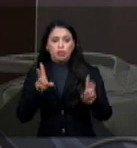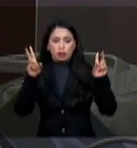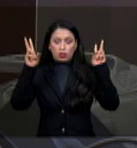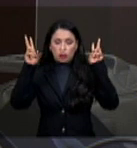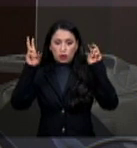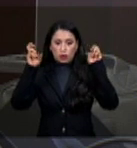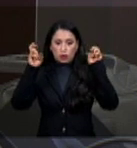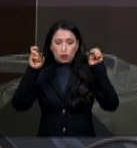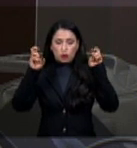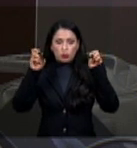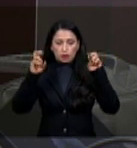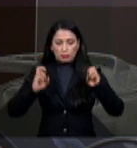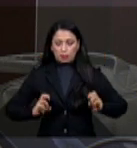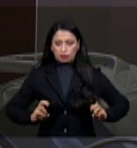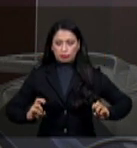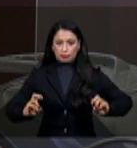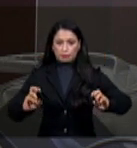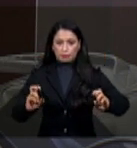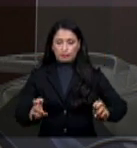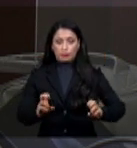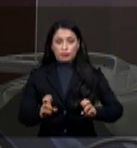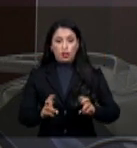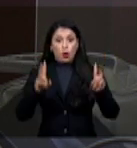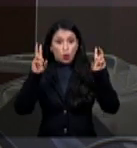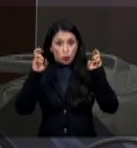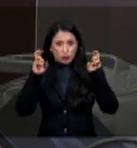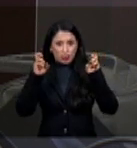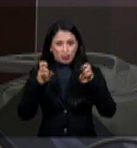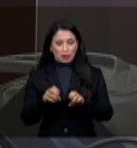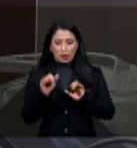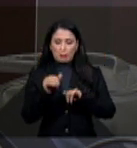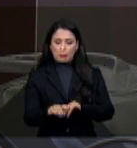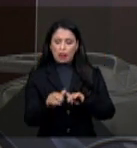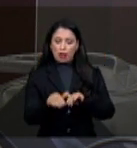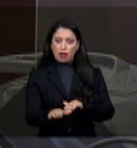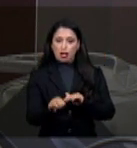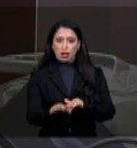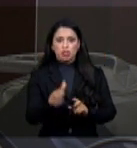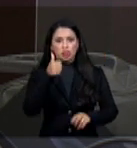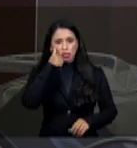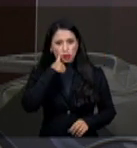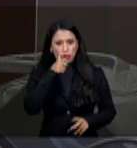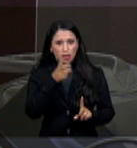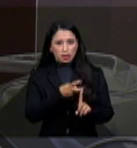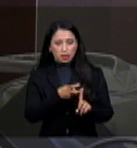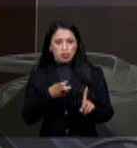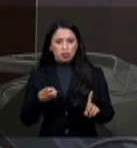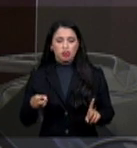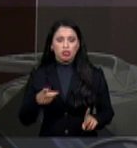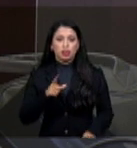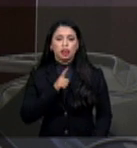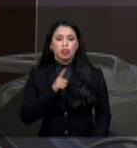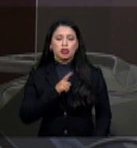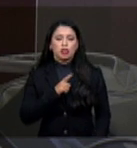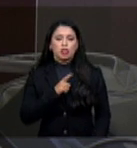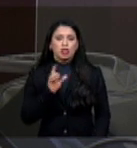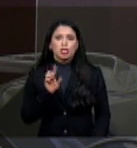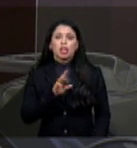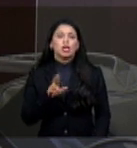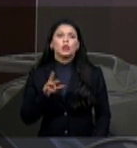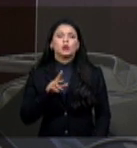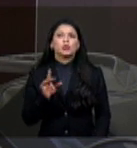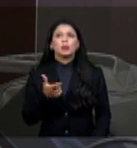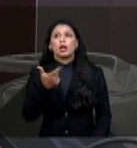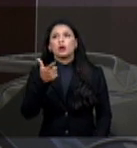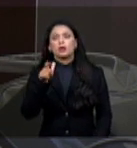dessa mesa. O tema da segunda marcha das mulheres indígenas tinha um chamado, não só para outras mulheres